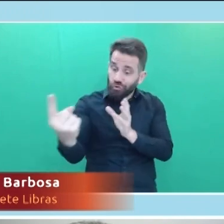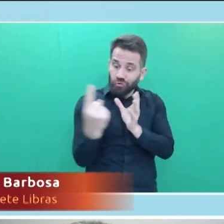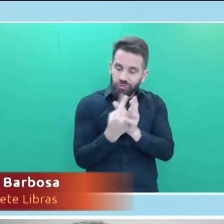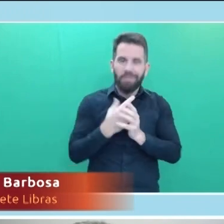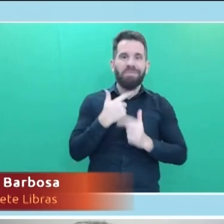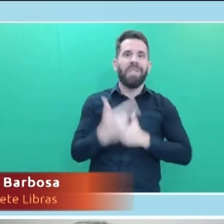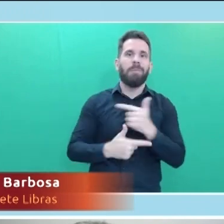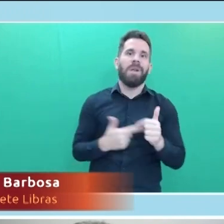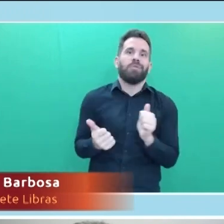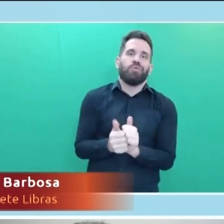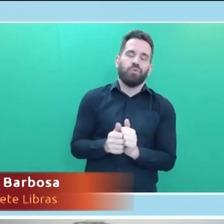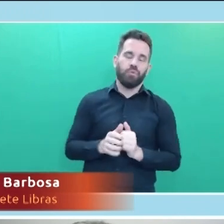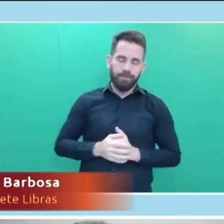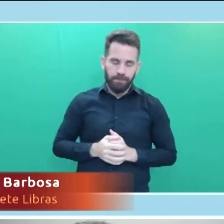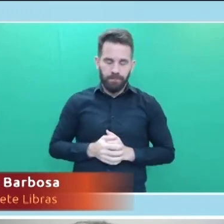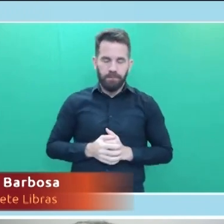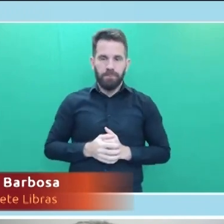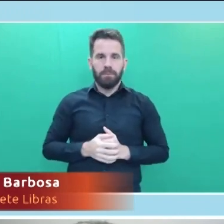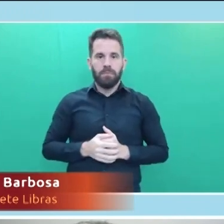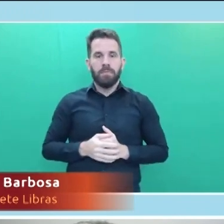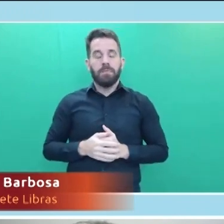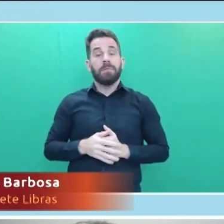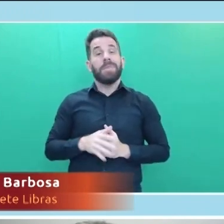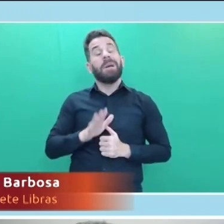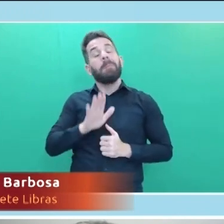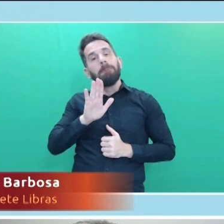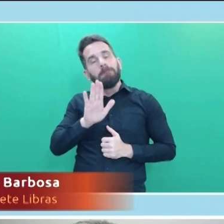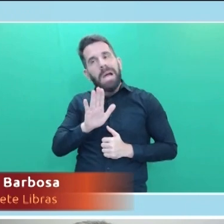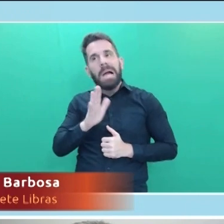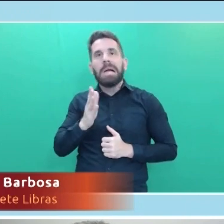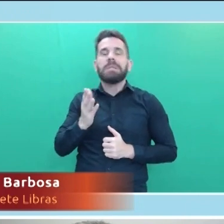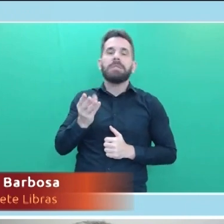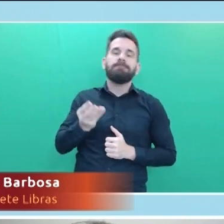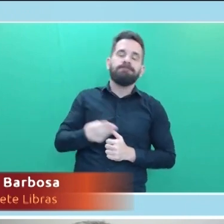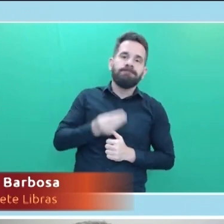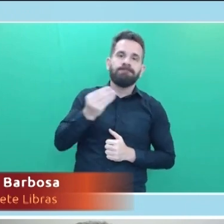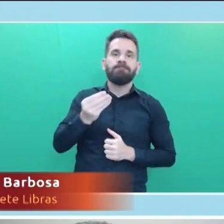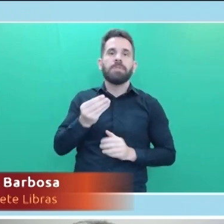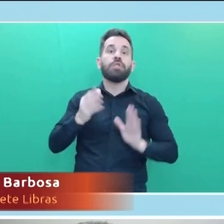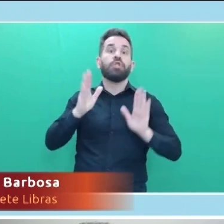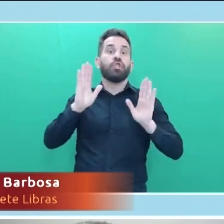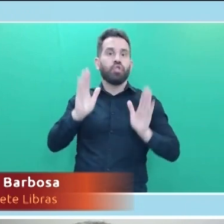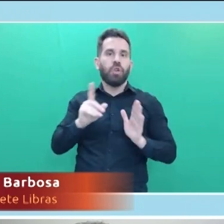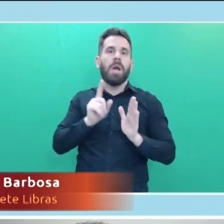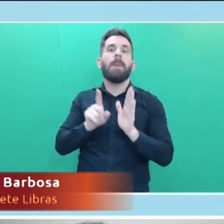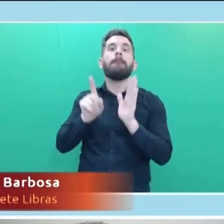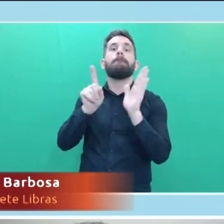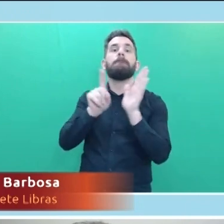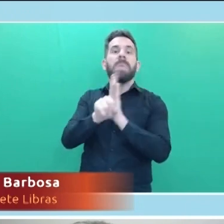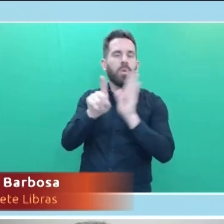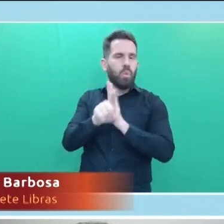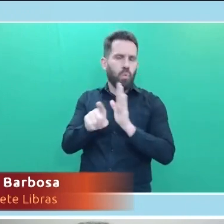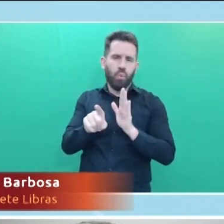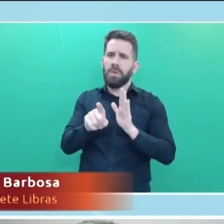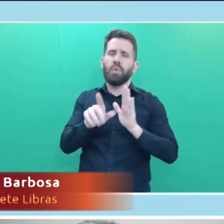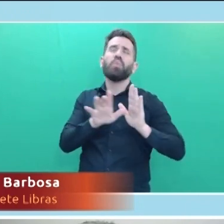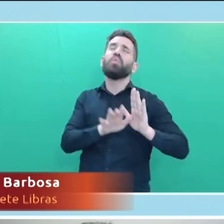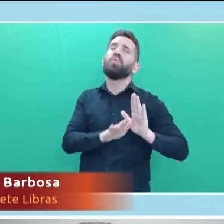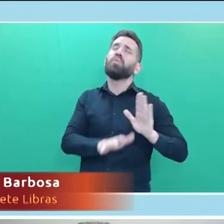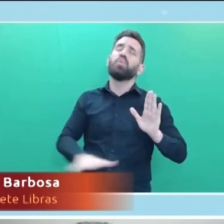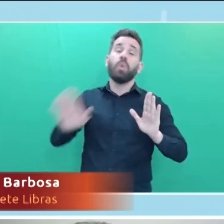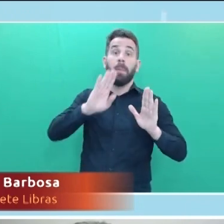Porém, como a pergunta ficou aberta e foi aplicada em todos os domicílios, a gente